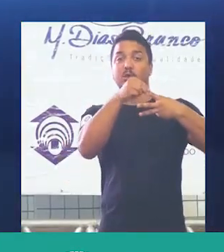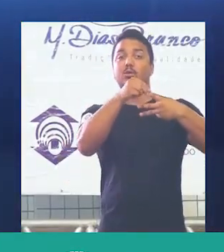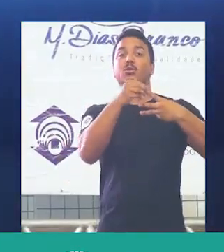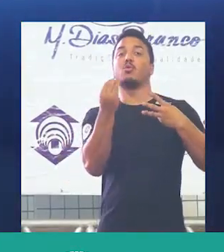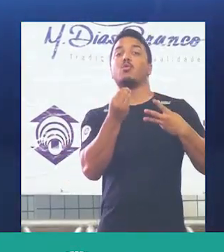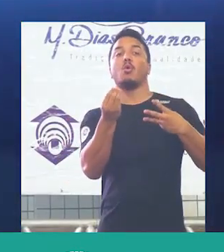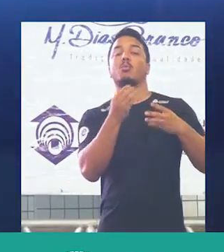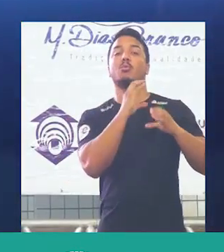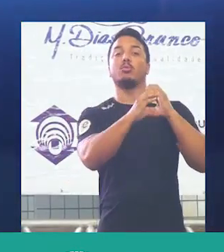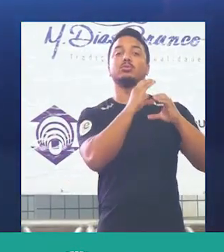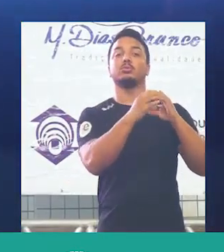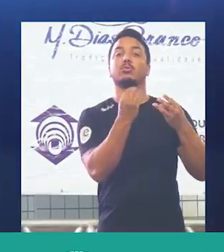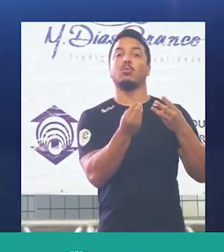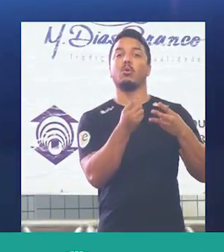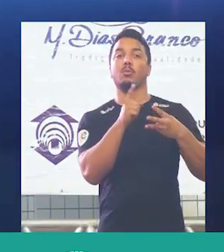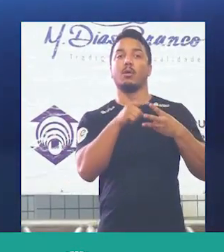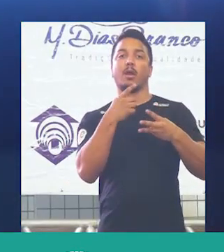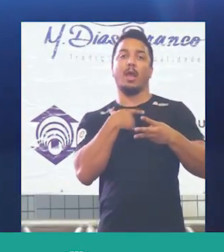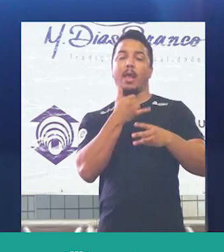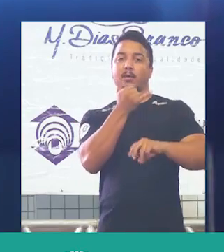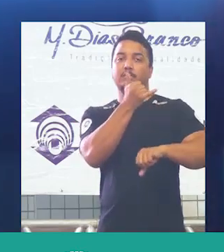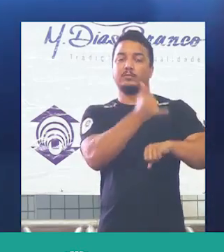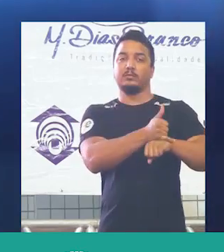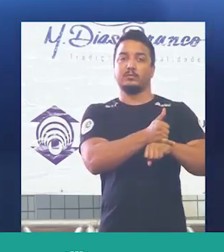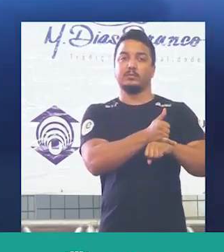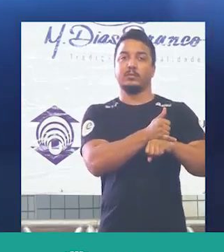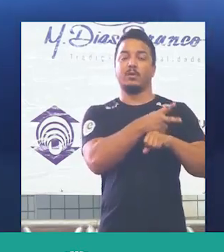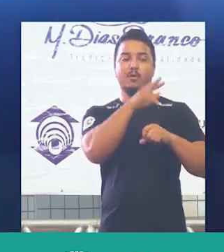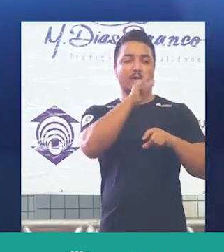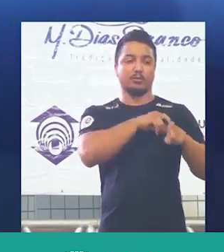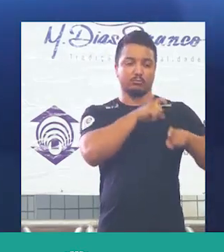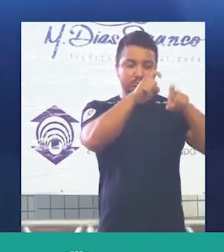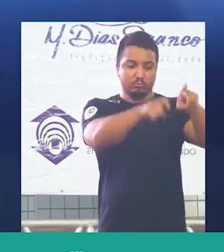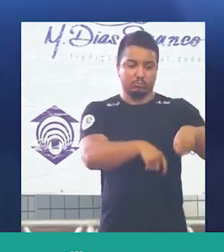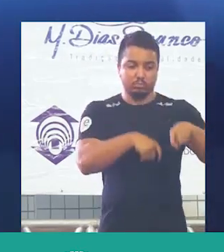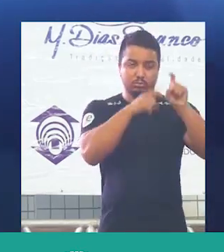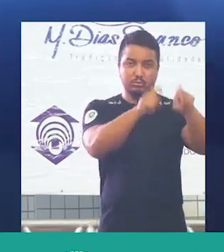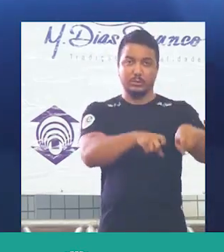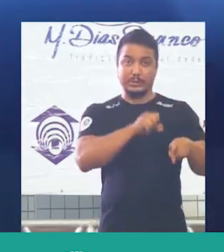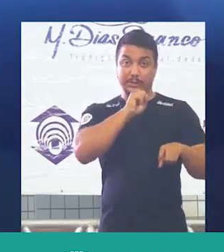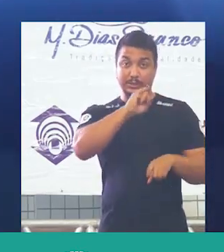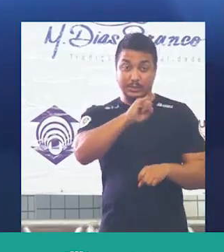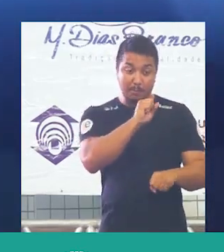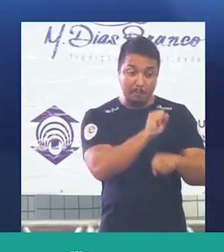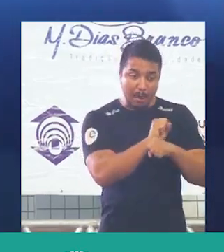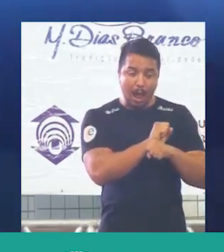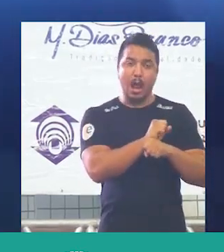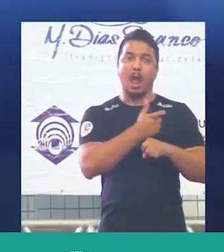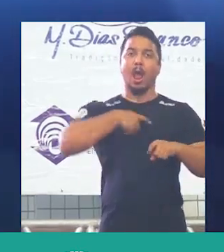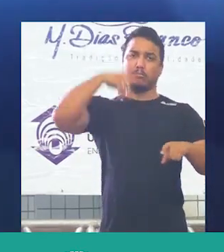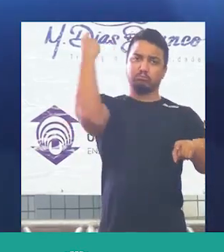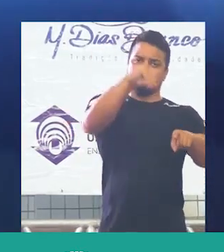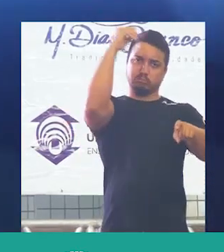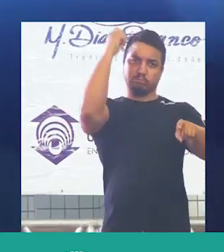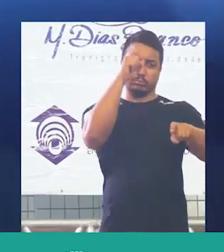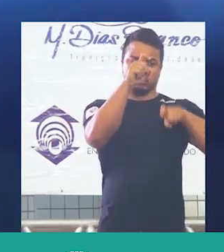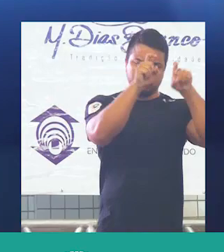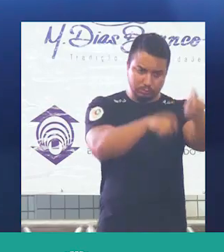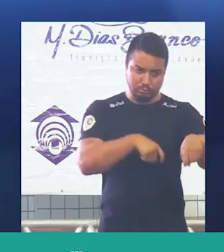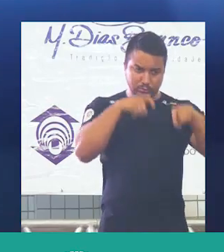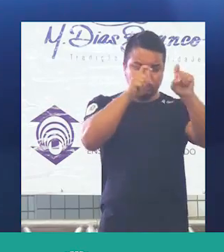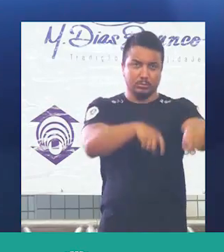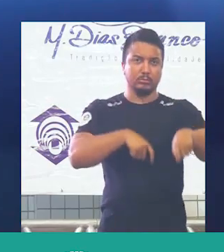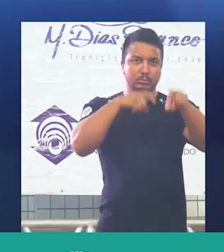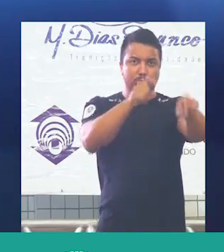como? No ferro. Então ele vai para a lavoura, se ele parar de trabalhar, eu bato nele, ele vai vendo o que os outros